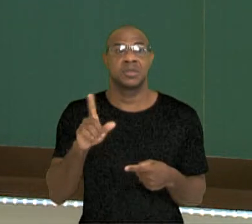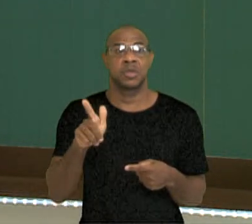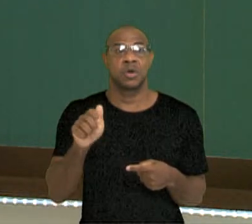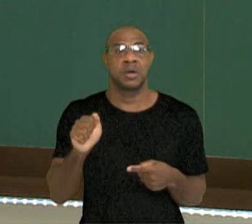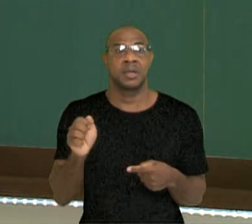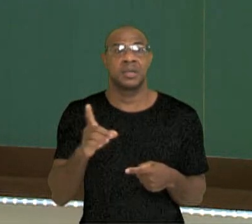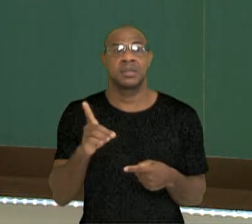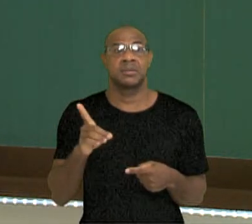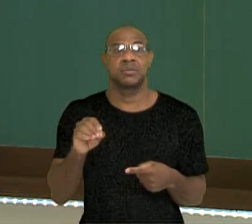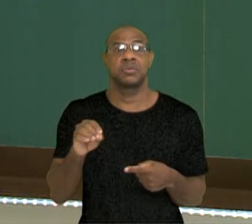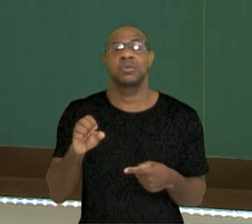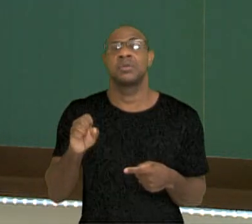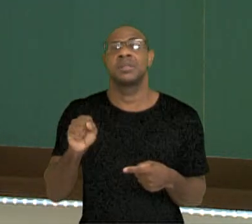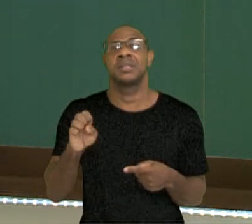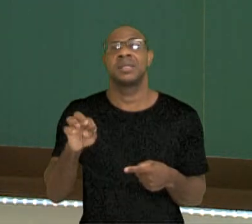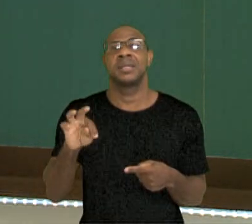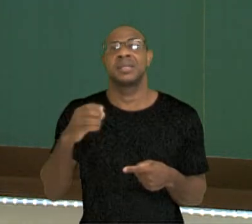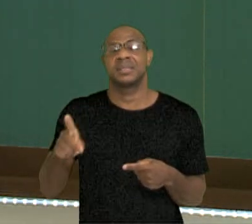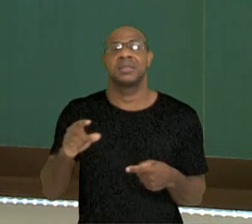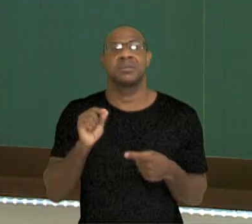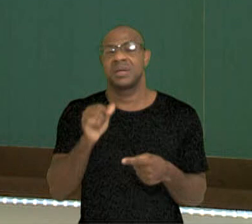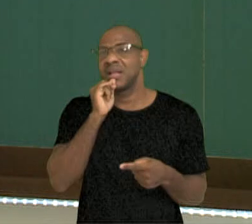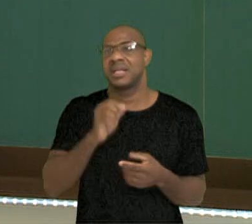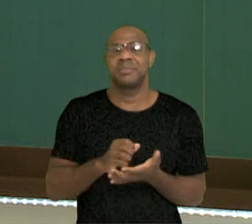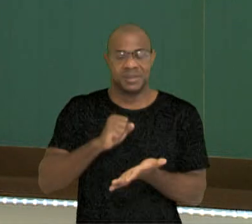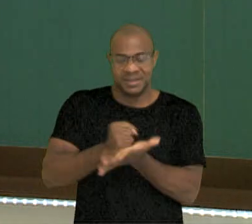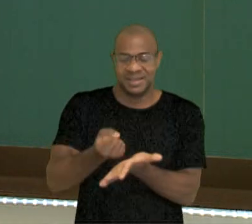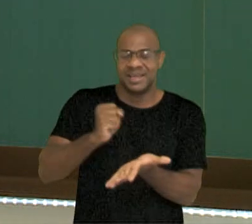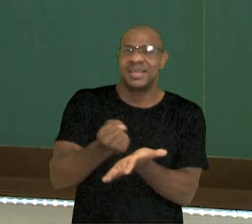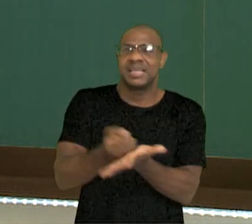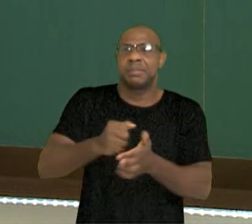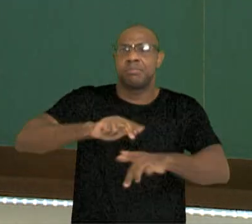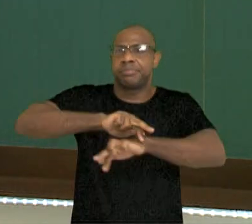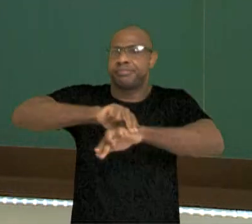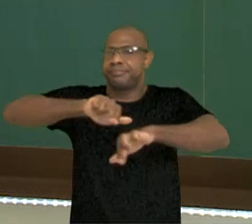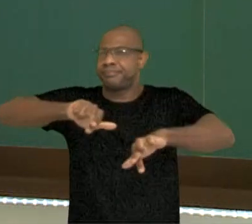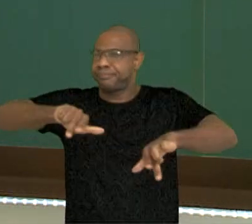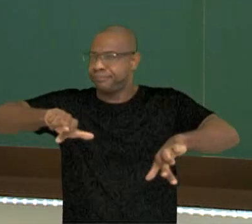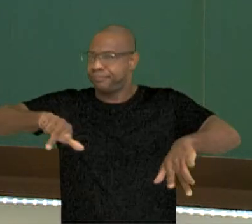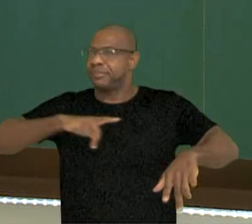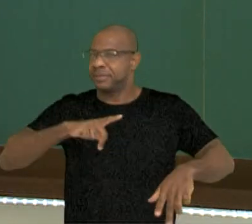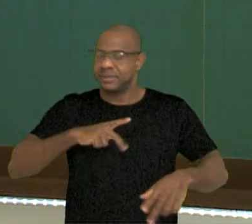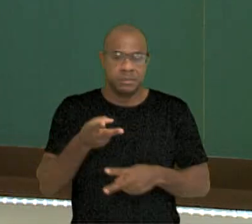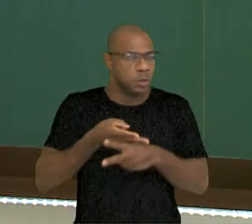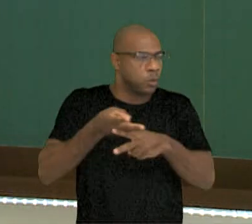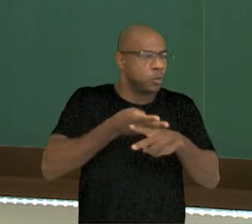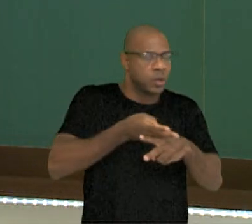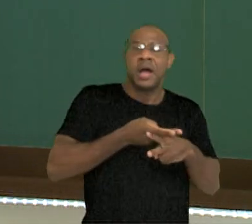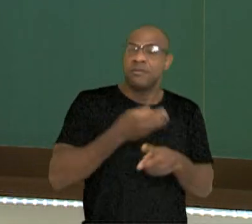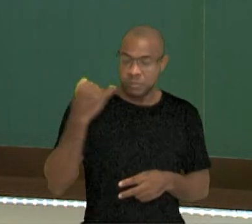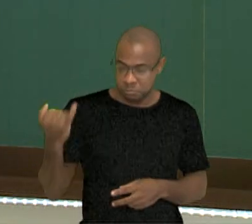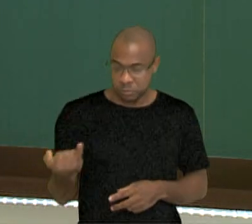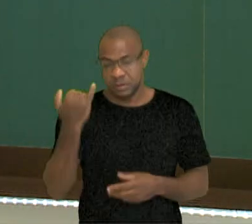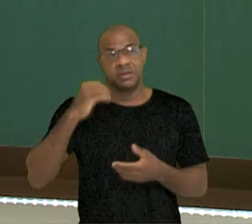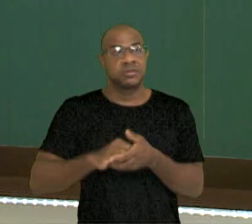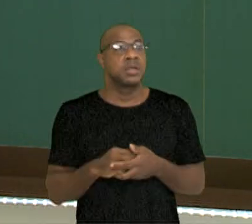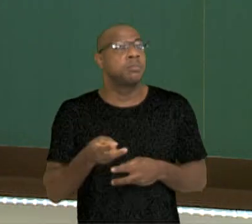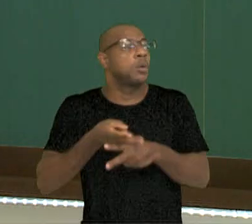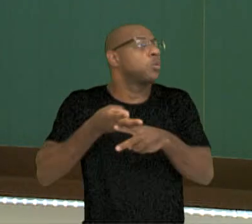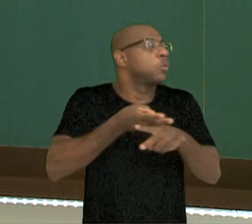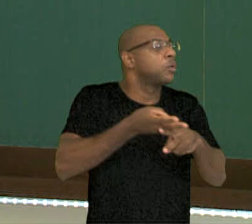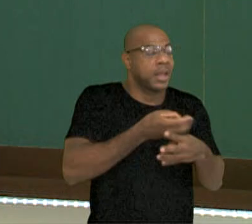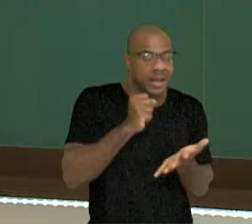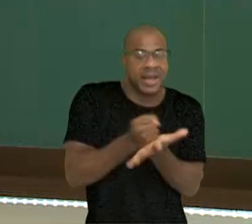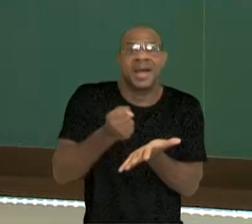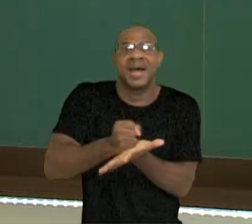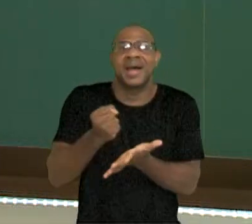davam sabores diferentes, como o cravo, a canela, são exemplos ali das drogas do sertão, que eles iam buscar mais para as porções